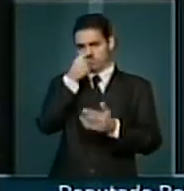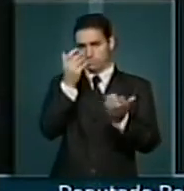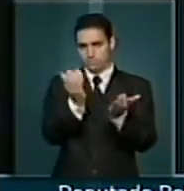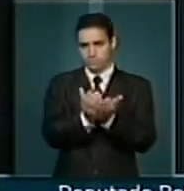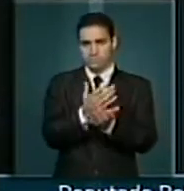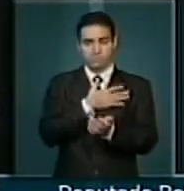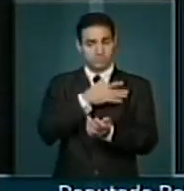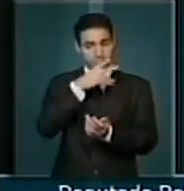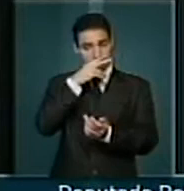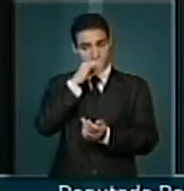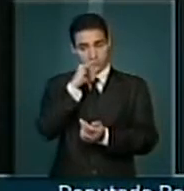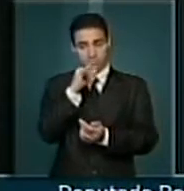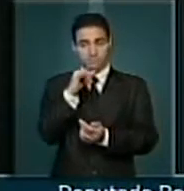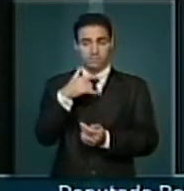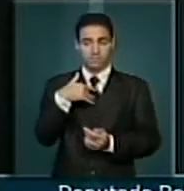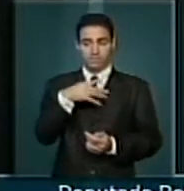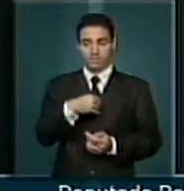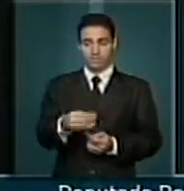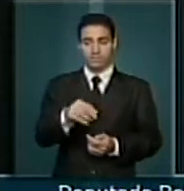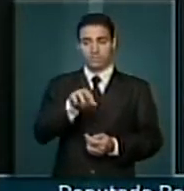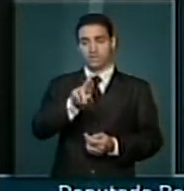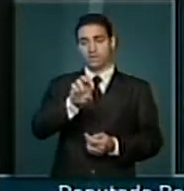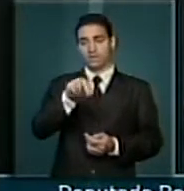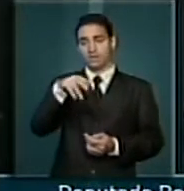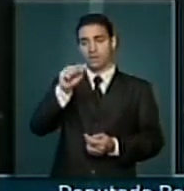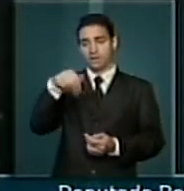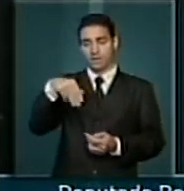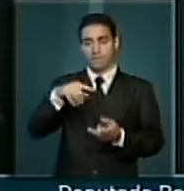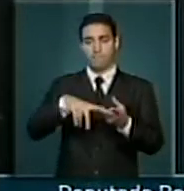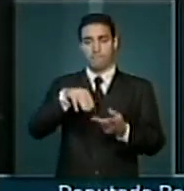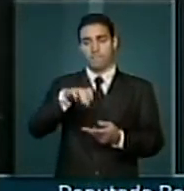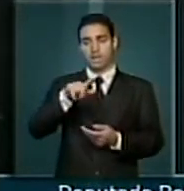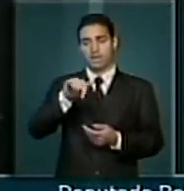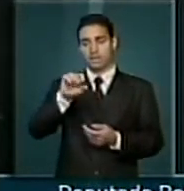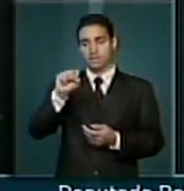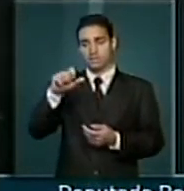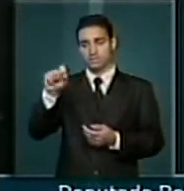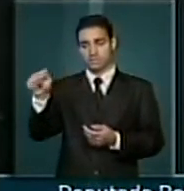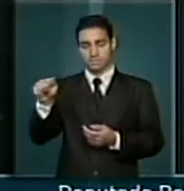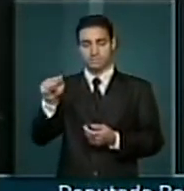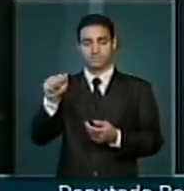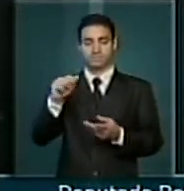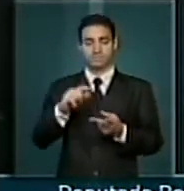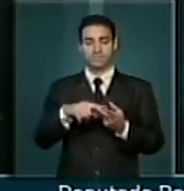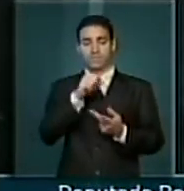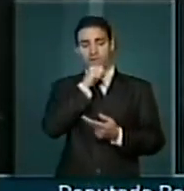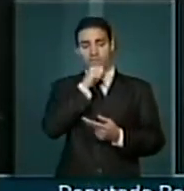pai de Melissa e Renan, avô da senhorita Lívia,